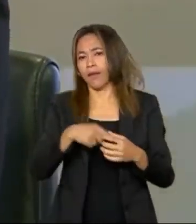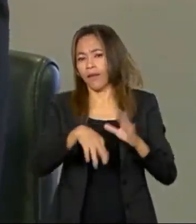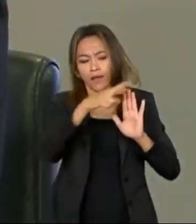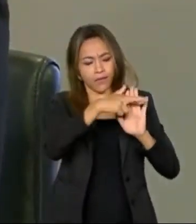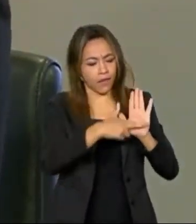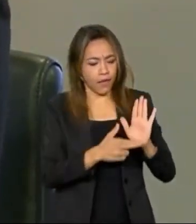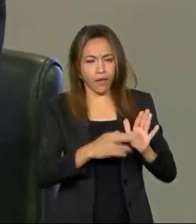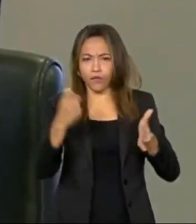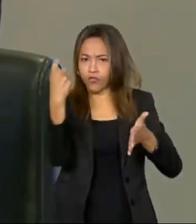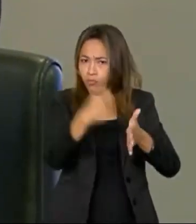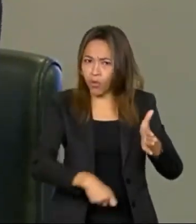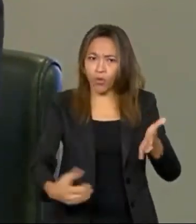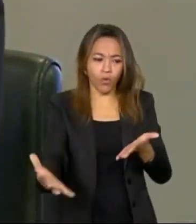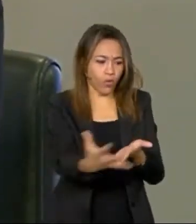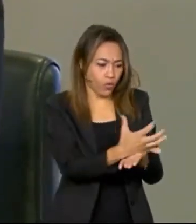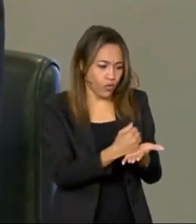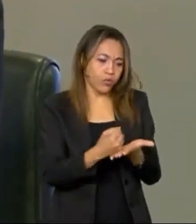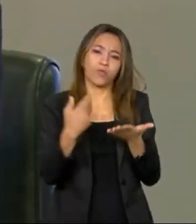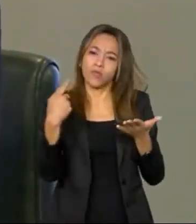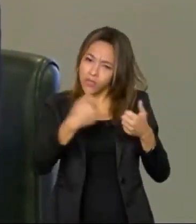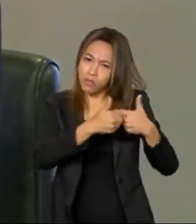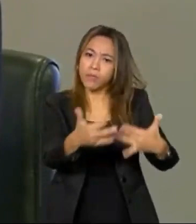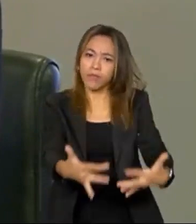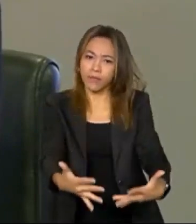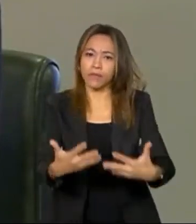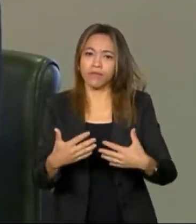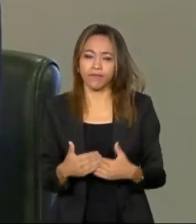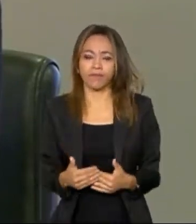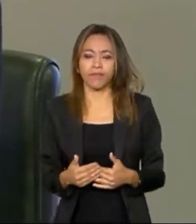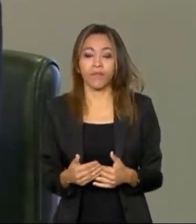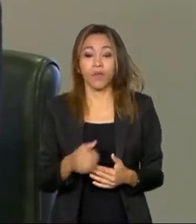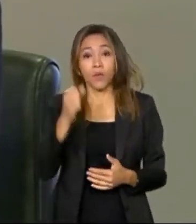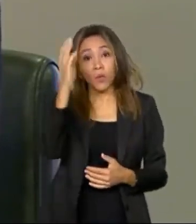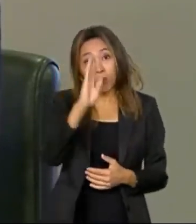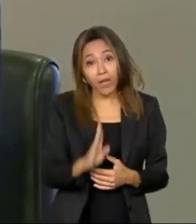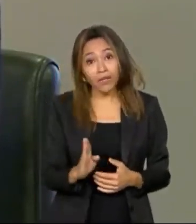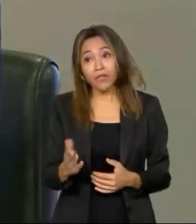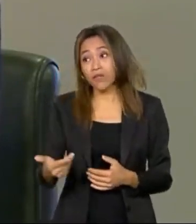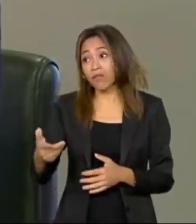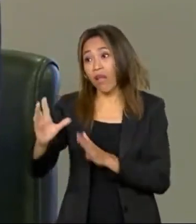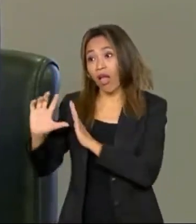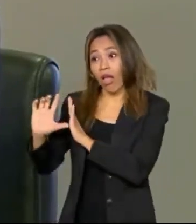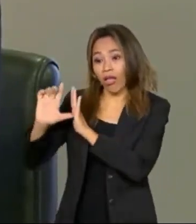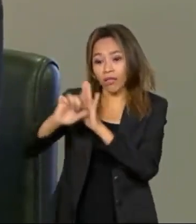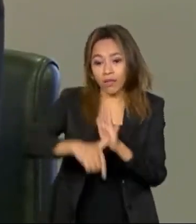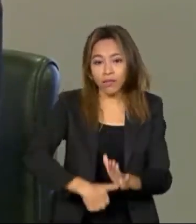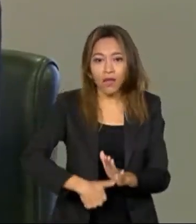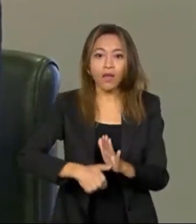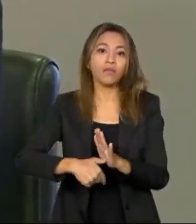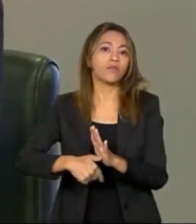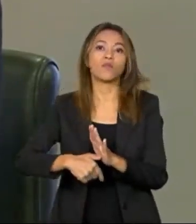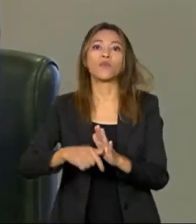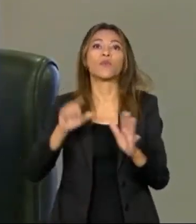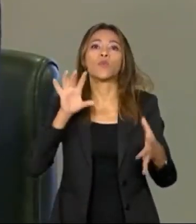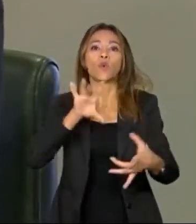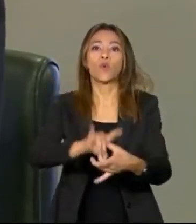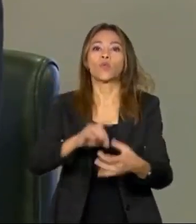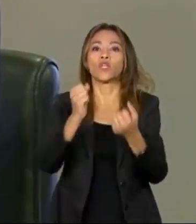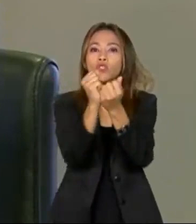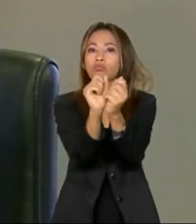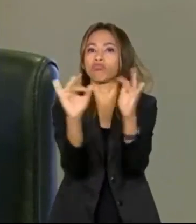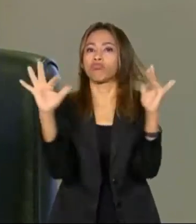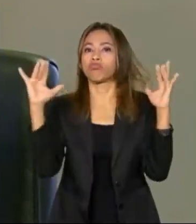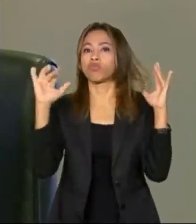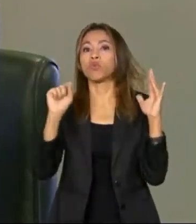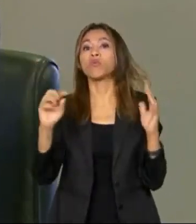tudo a gente explica para andar essa agenda. O Brasil ficou muito atrasado na área do meio ambiente em virtude do que se